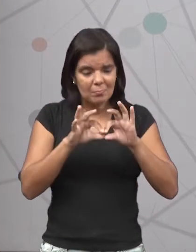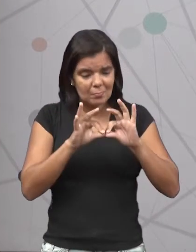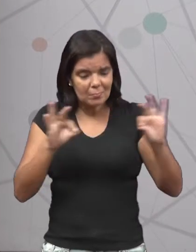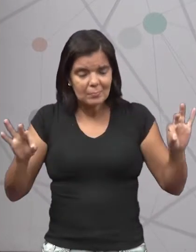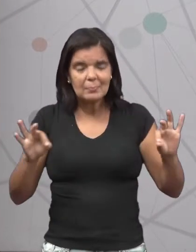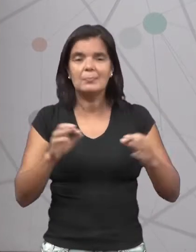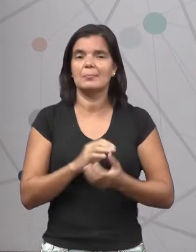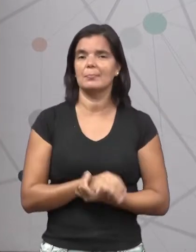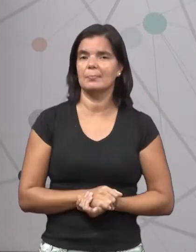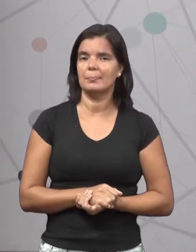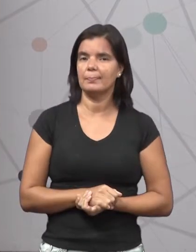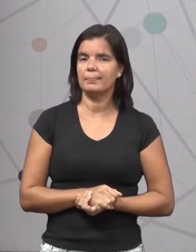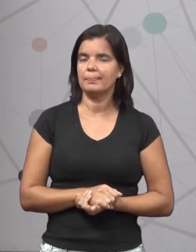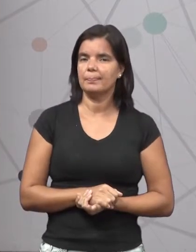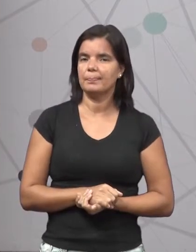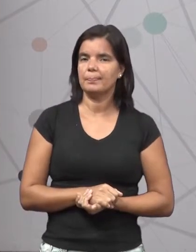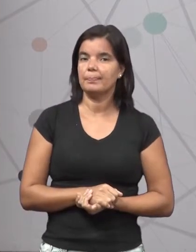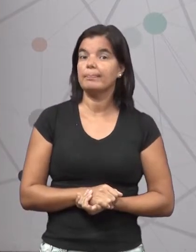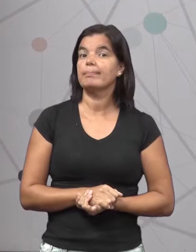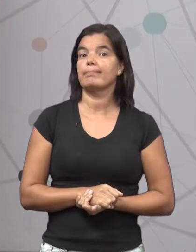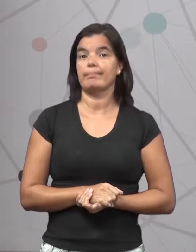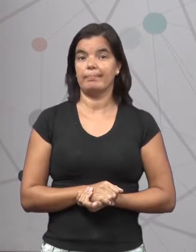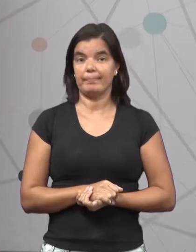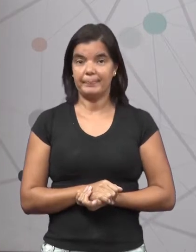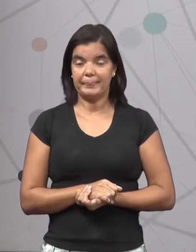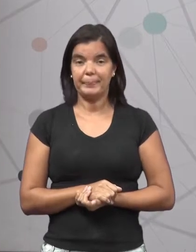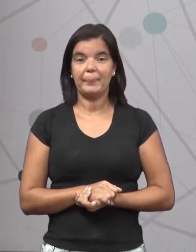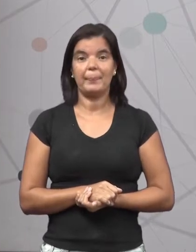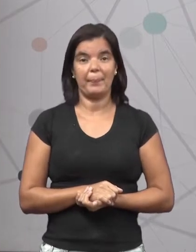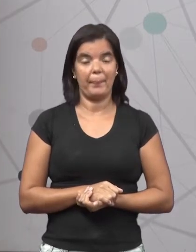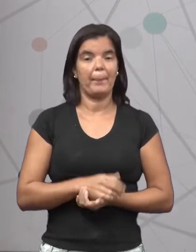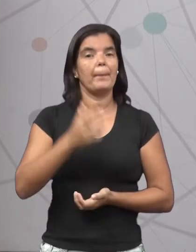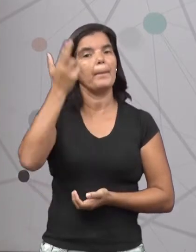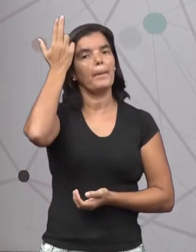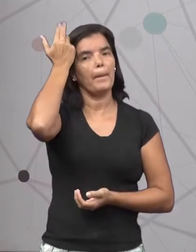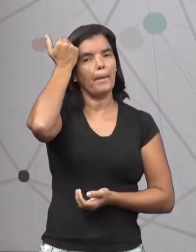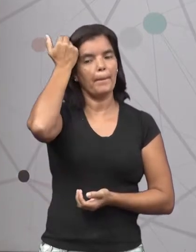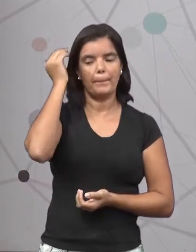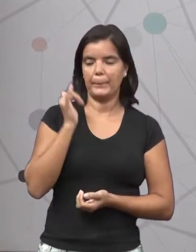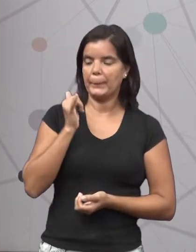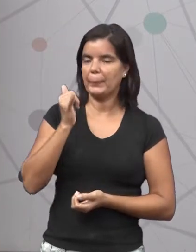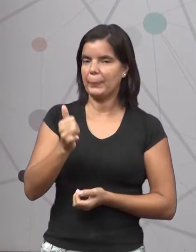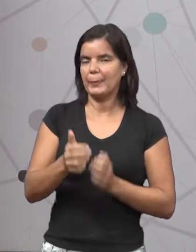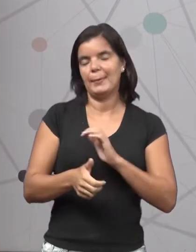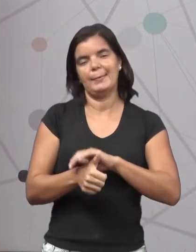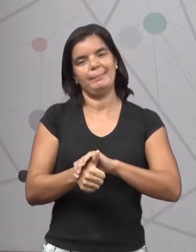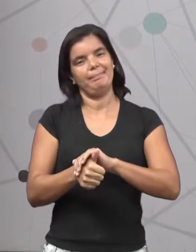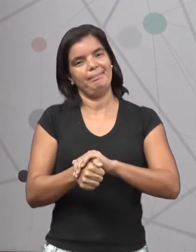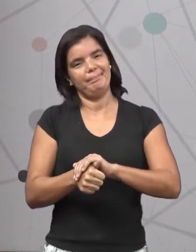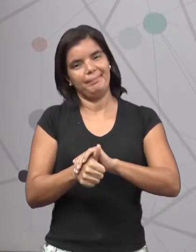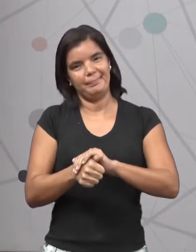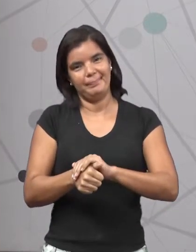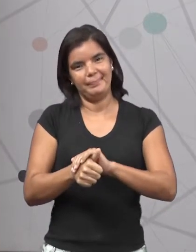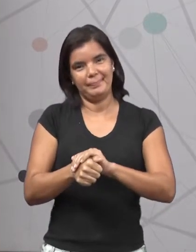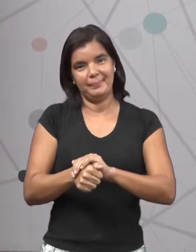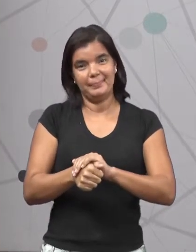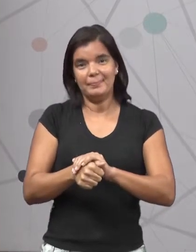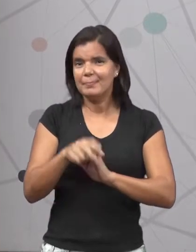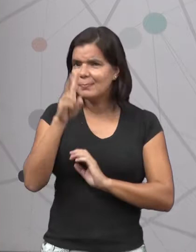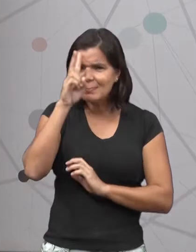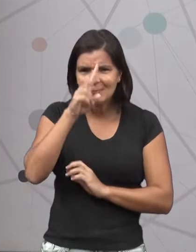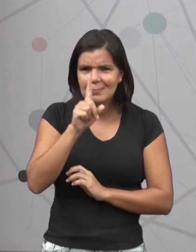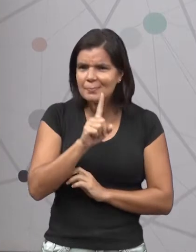medida? Então foi que a lebre falou: Tartaruga, você não